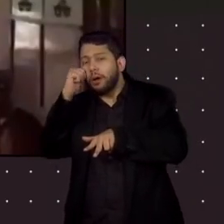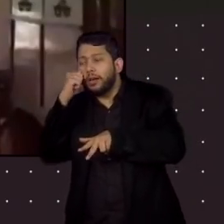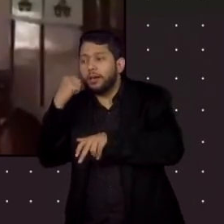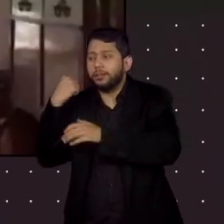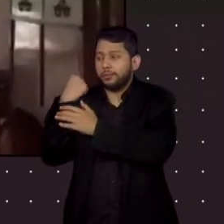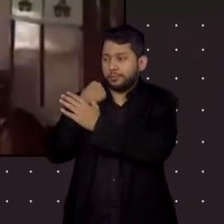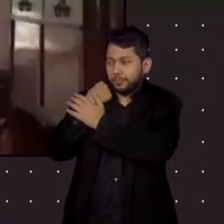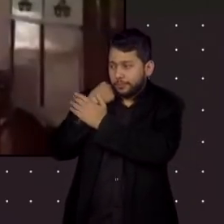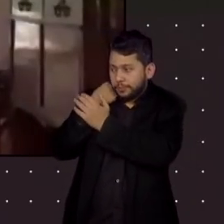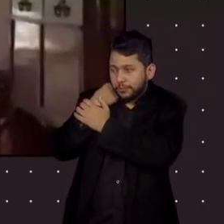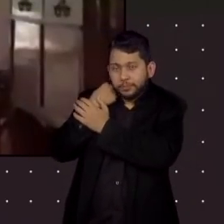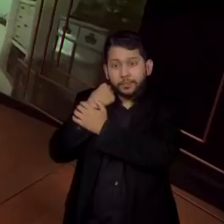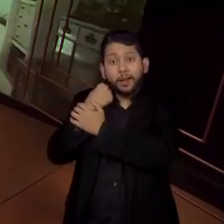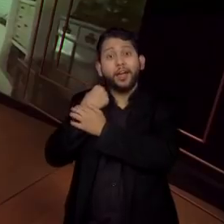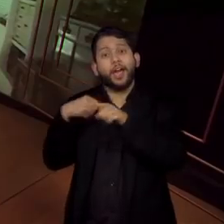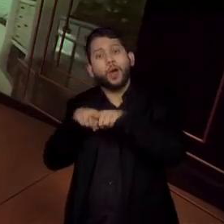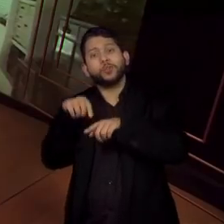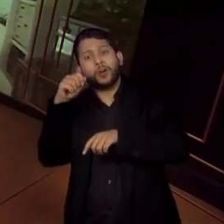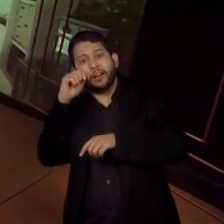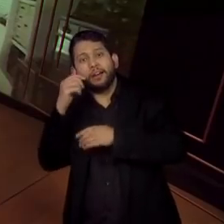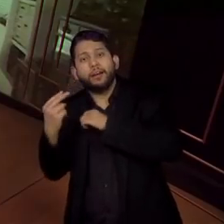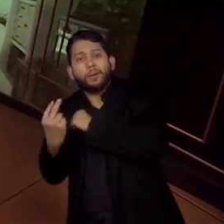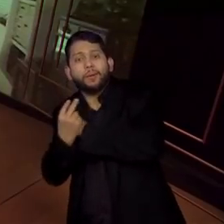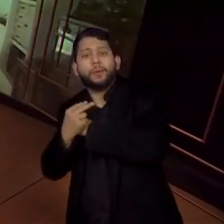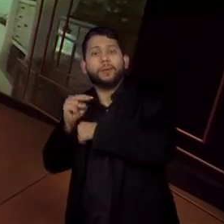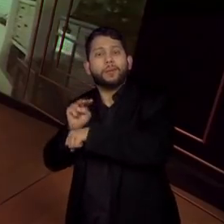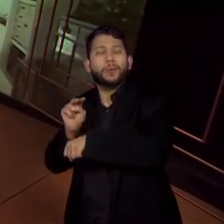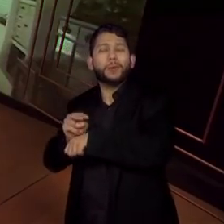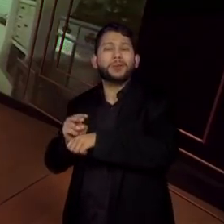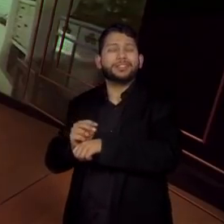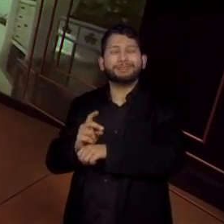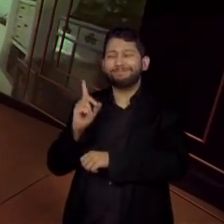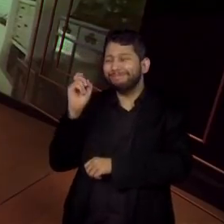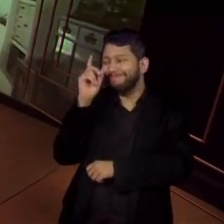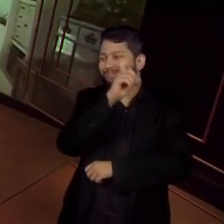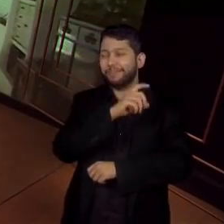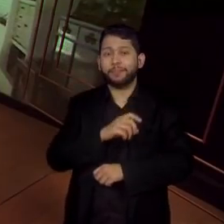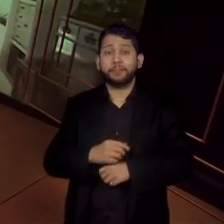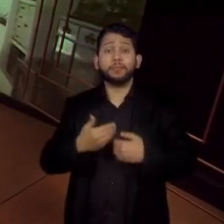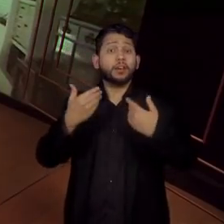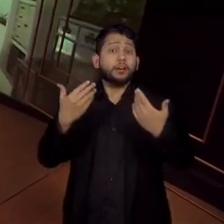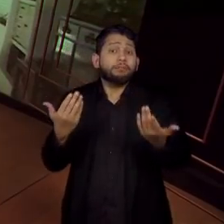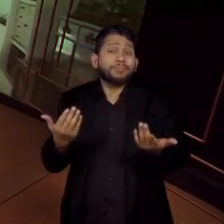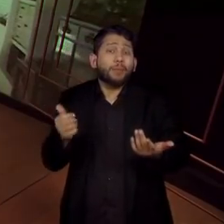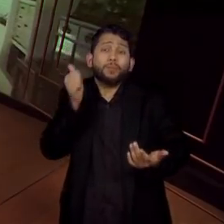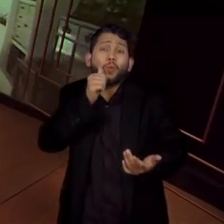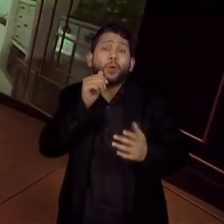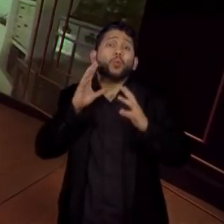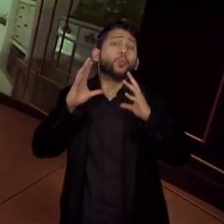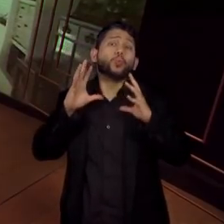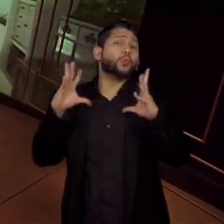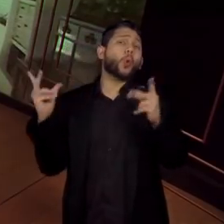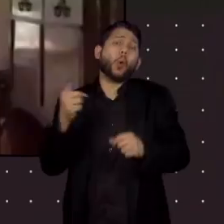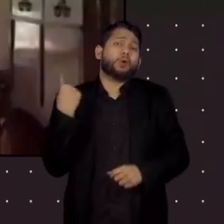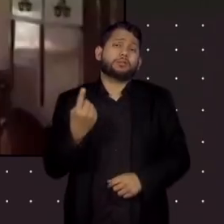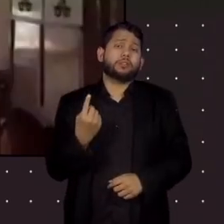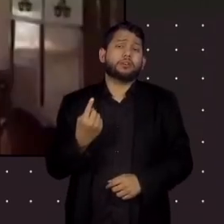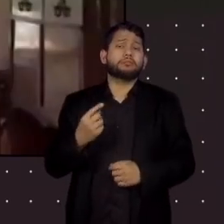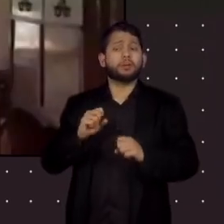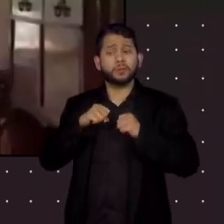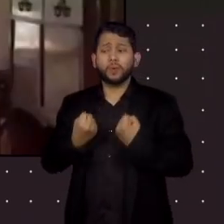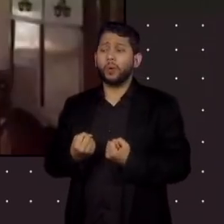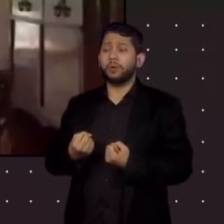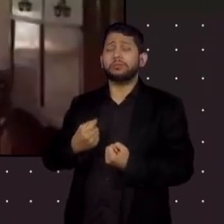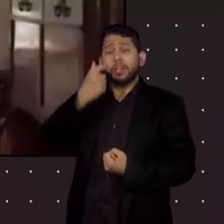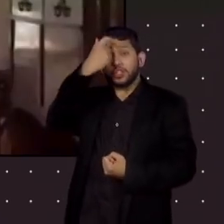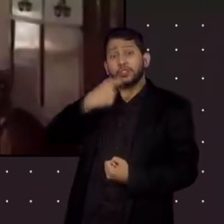naquela situação. E não sei, acho que tem uma coisa de toda mulher tem um lado assim de cuidadora, assim, né?